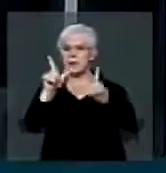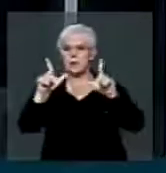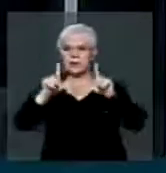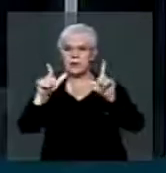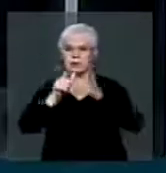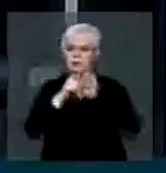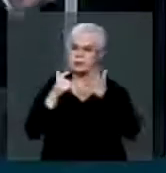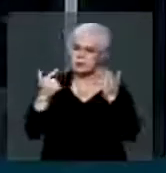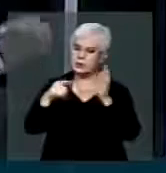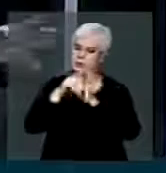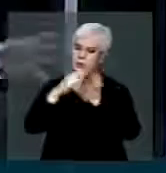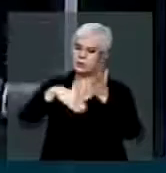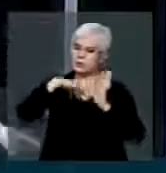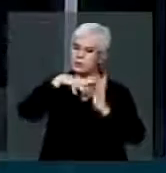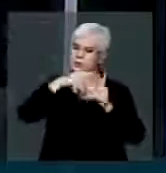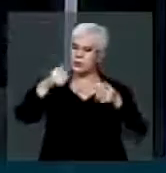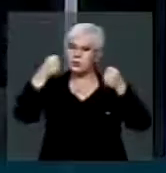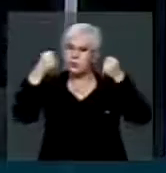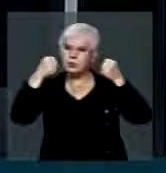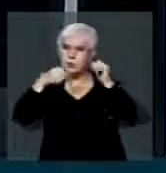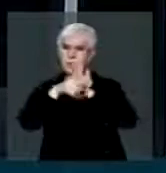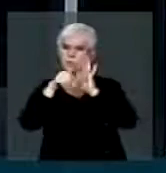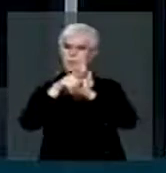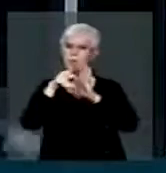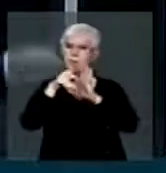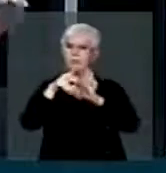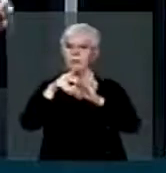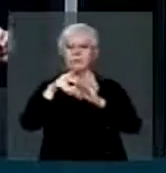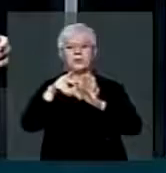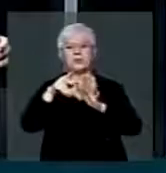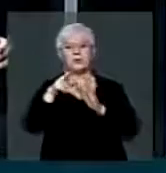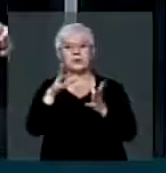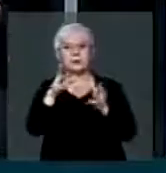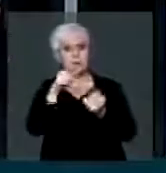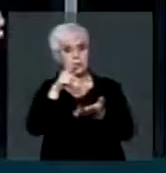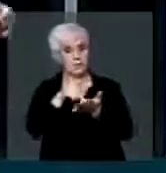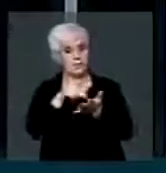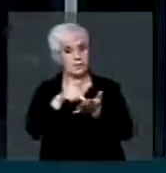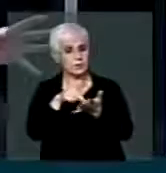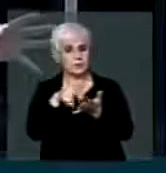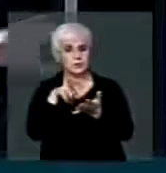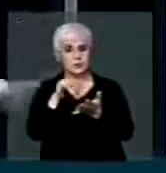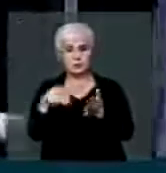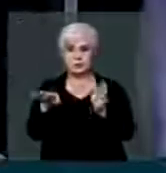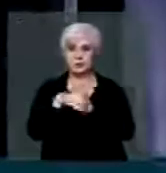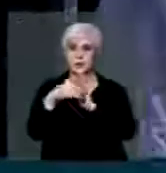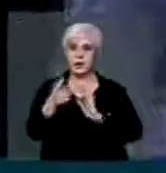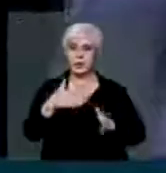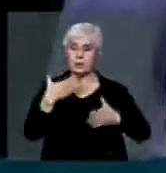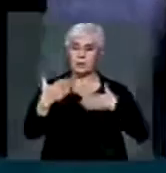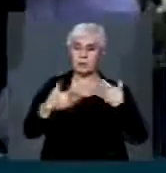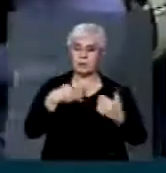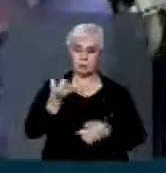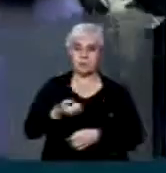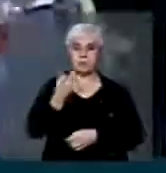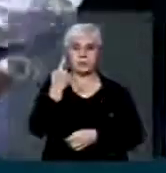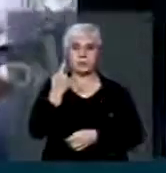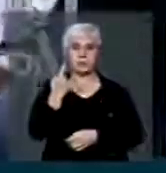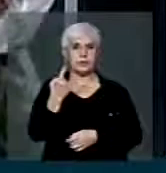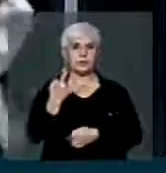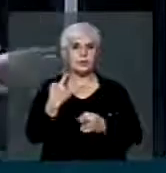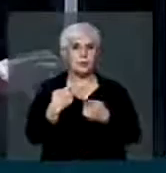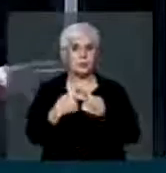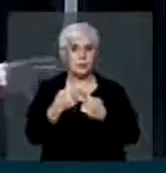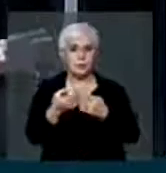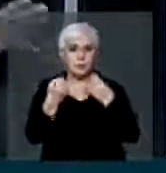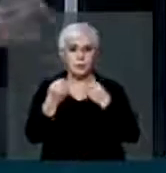inteiro, torcedores do mundo inteiro, com certeza eles ficarão surpresos, porque não